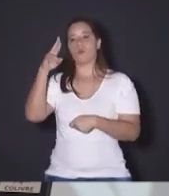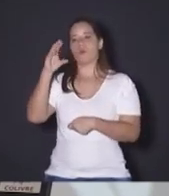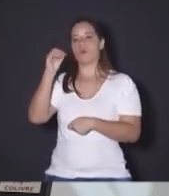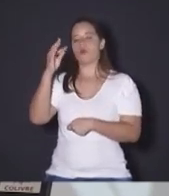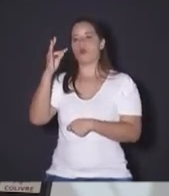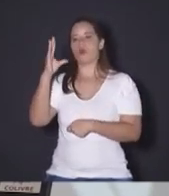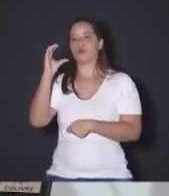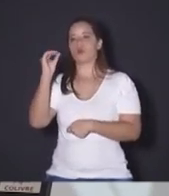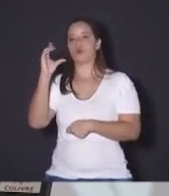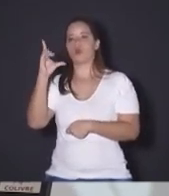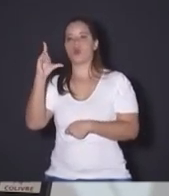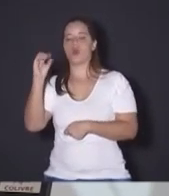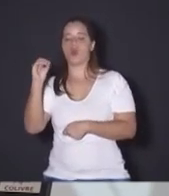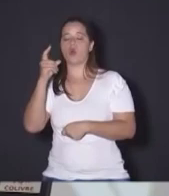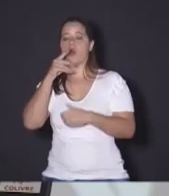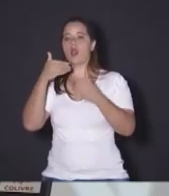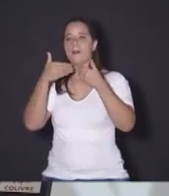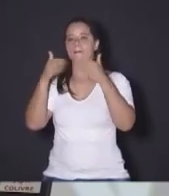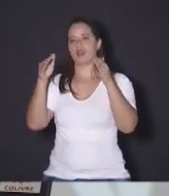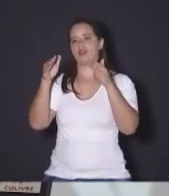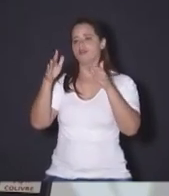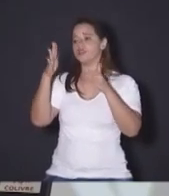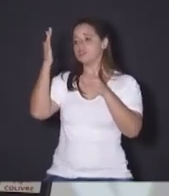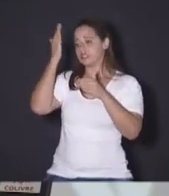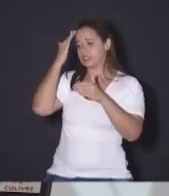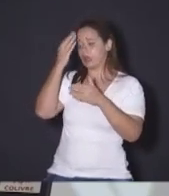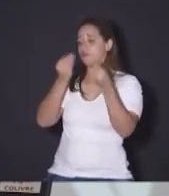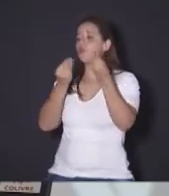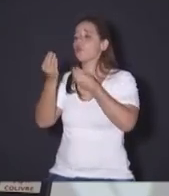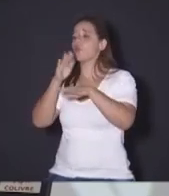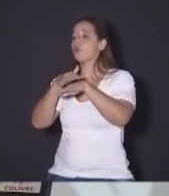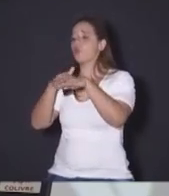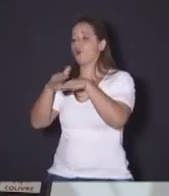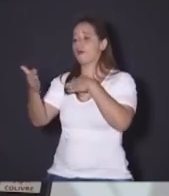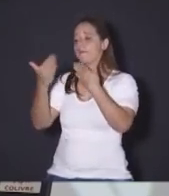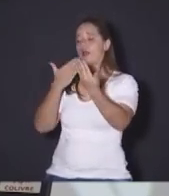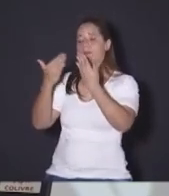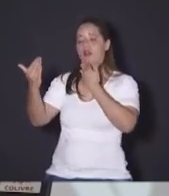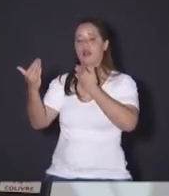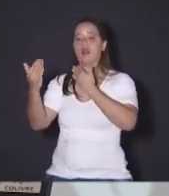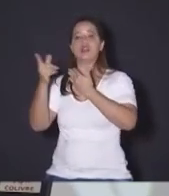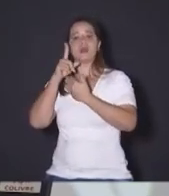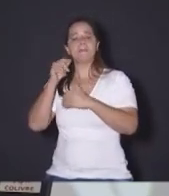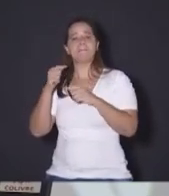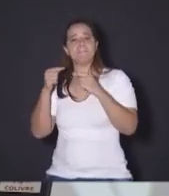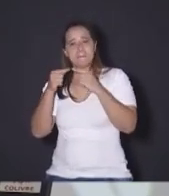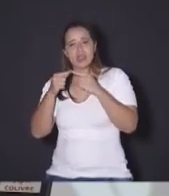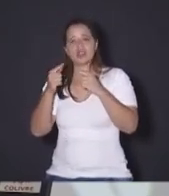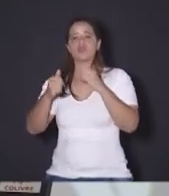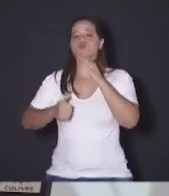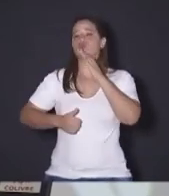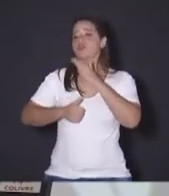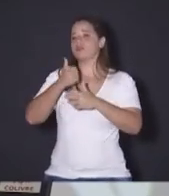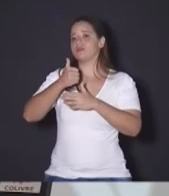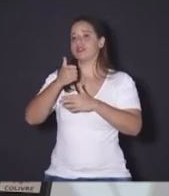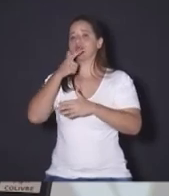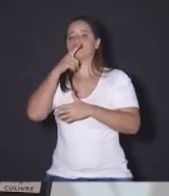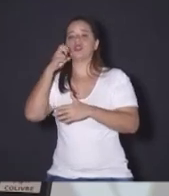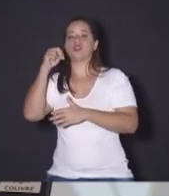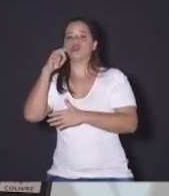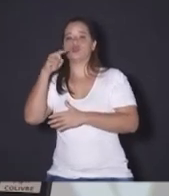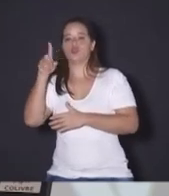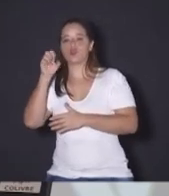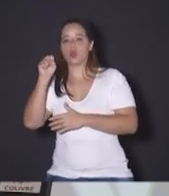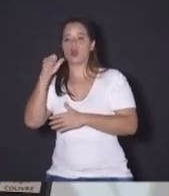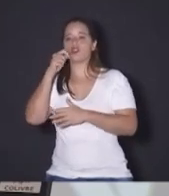todo mundo sabe como conversar com essas redes então mesmo que as primeiras os primeiros moldes da rede